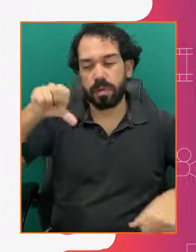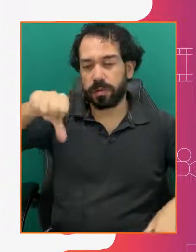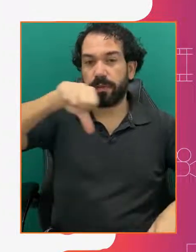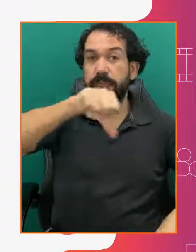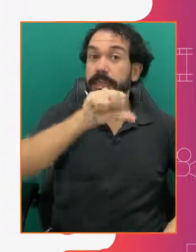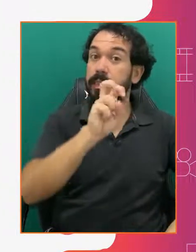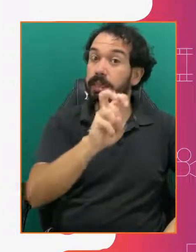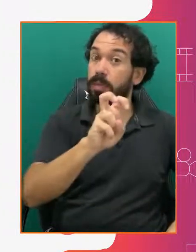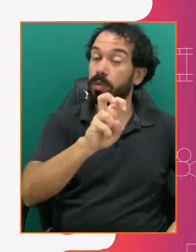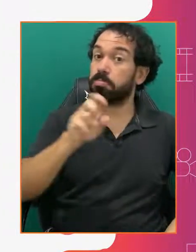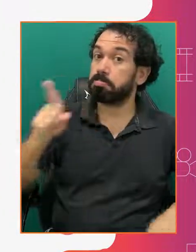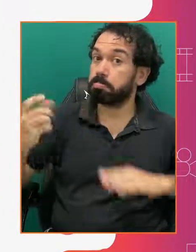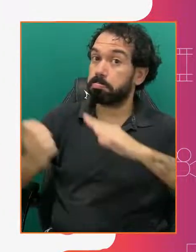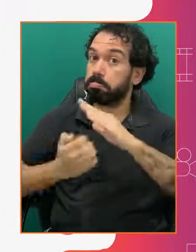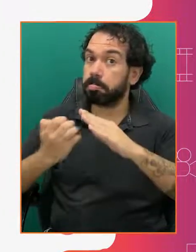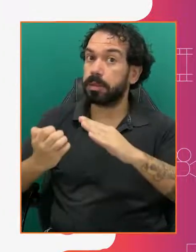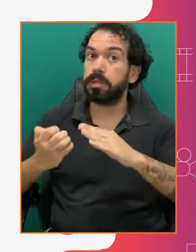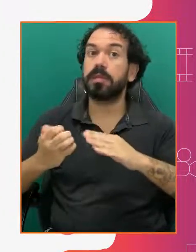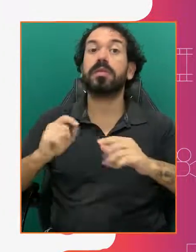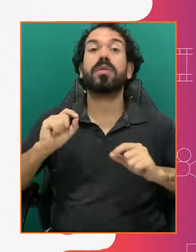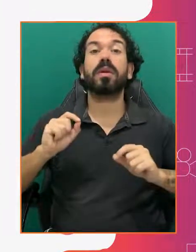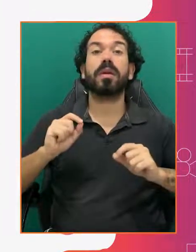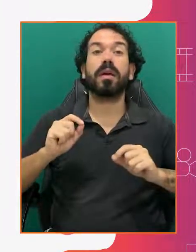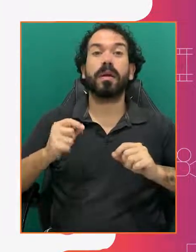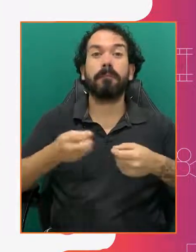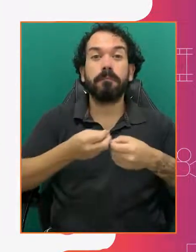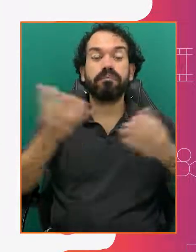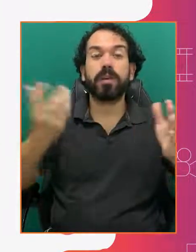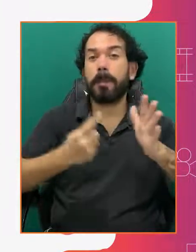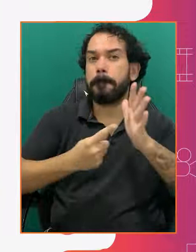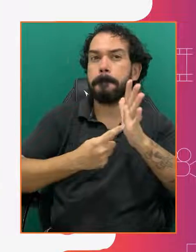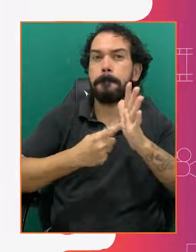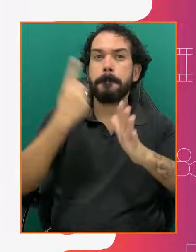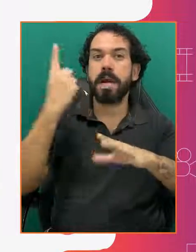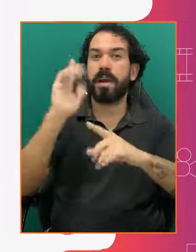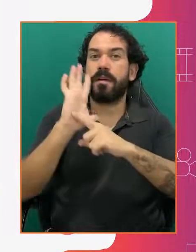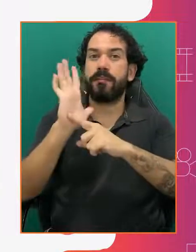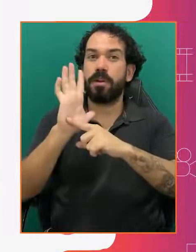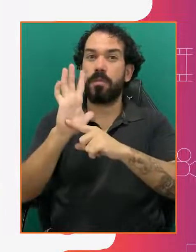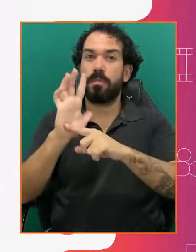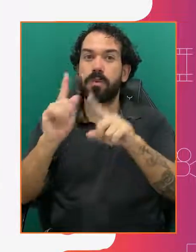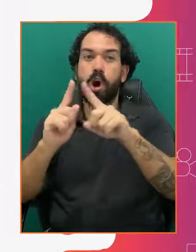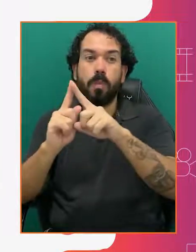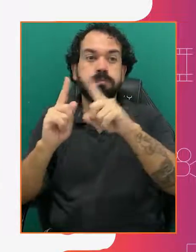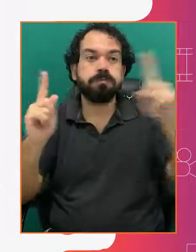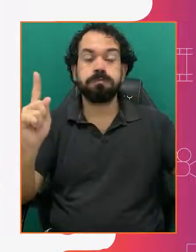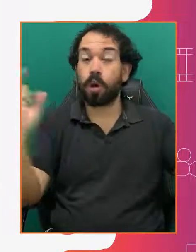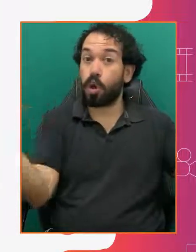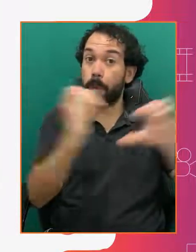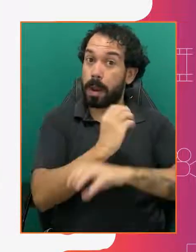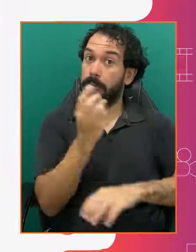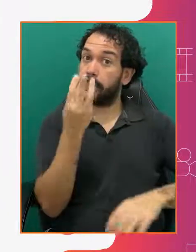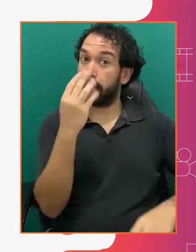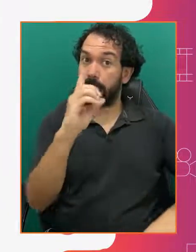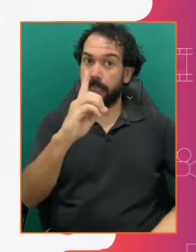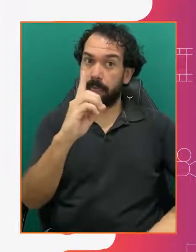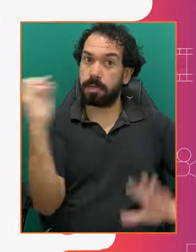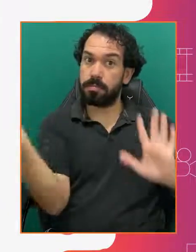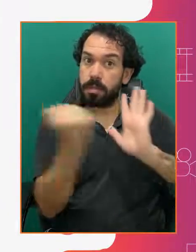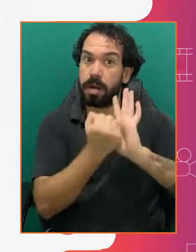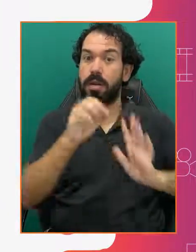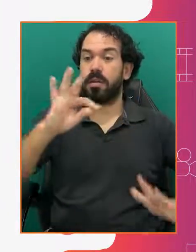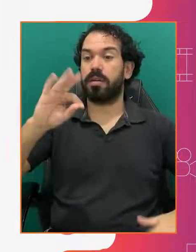1995, o estúdio distribui então o considerado o primeiro longa completamente em 3D da